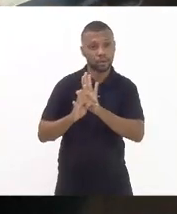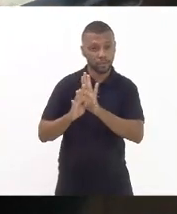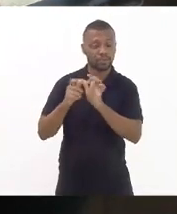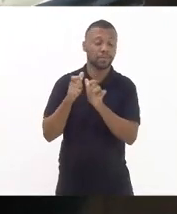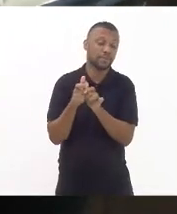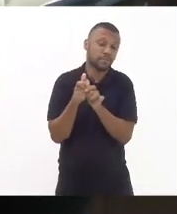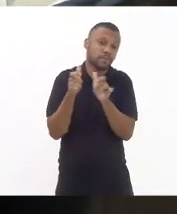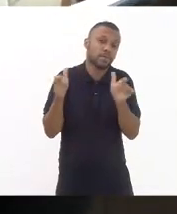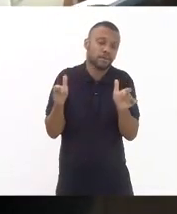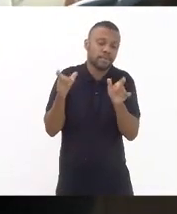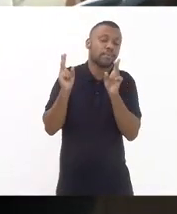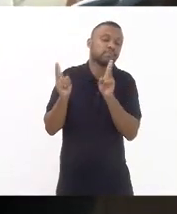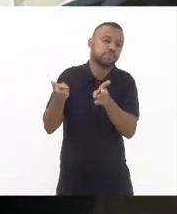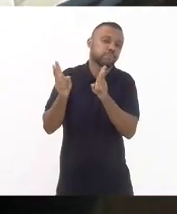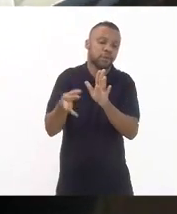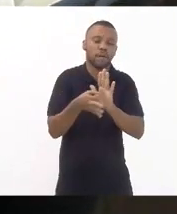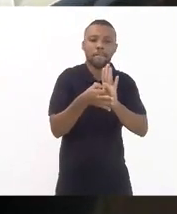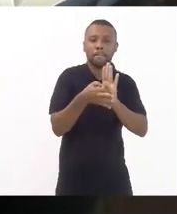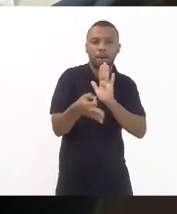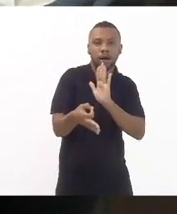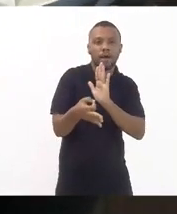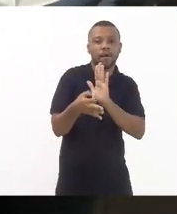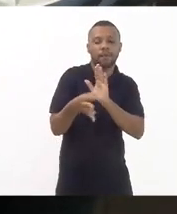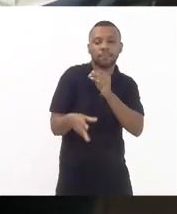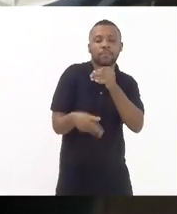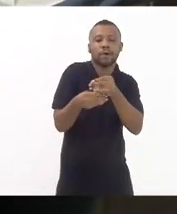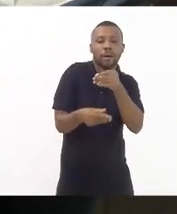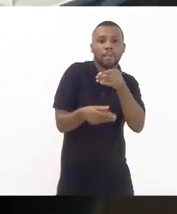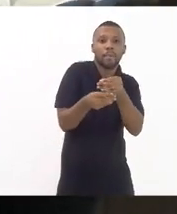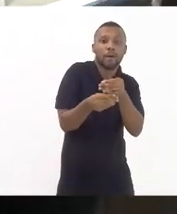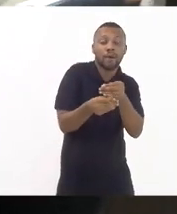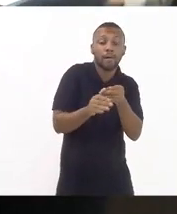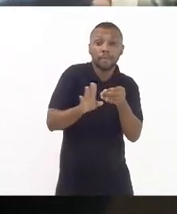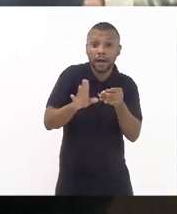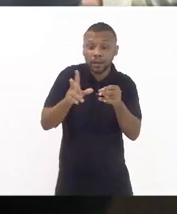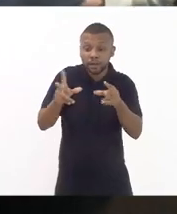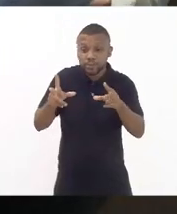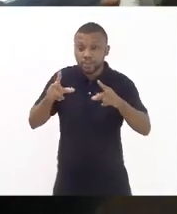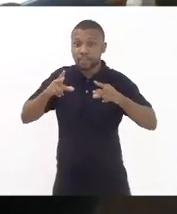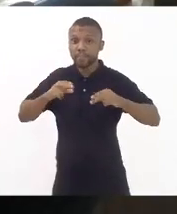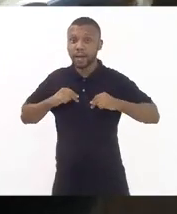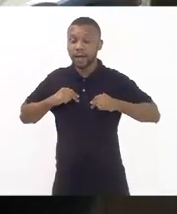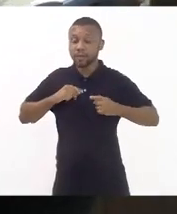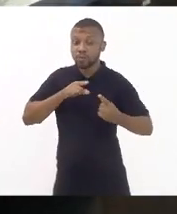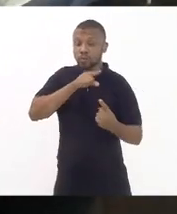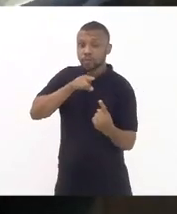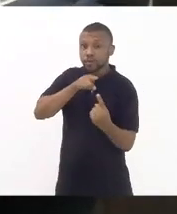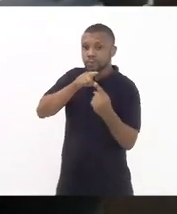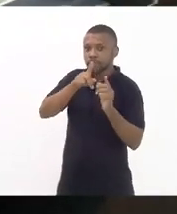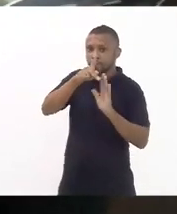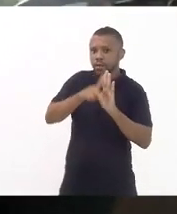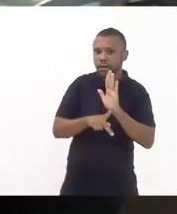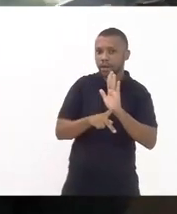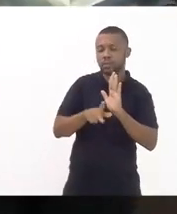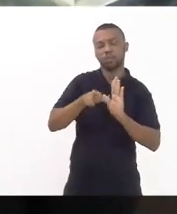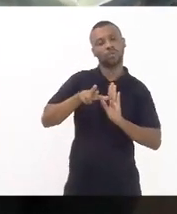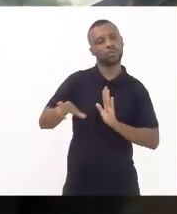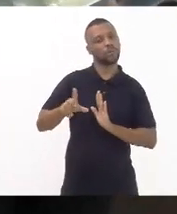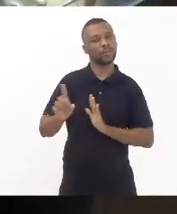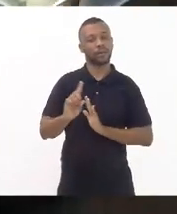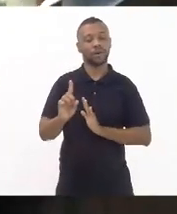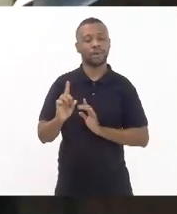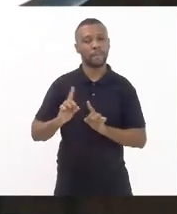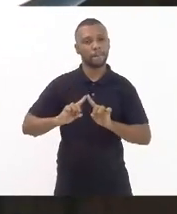vai continuar a dar, e não emendas de mérito. Mas é necessário registrar, senhor